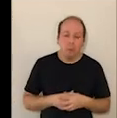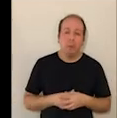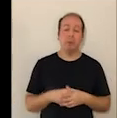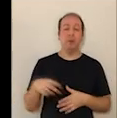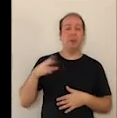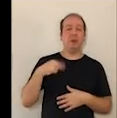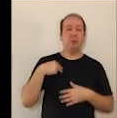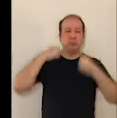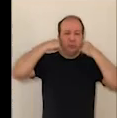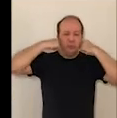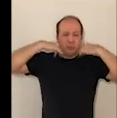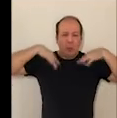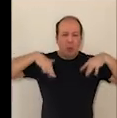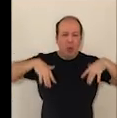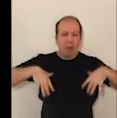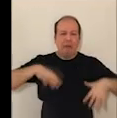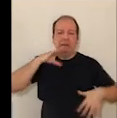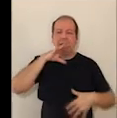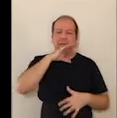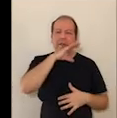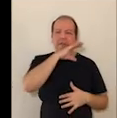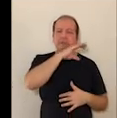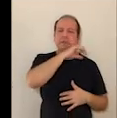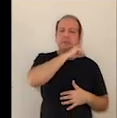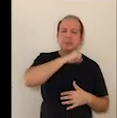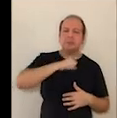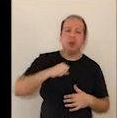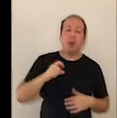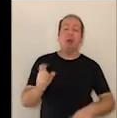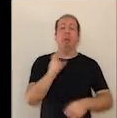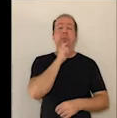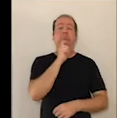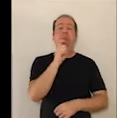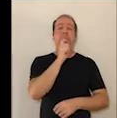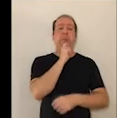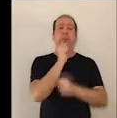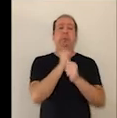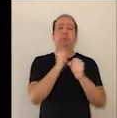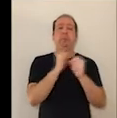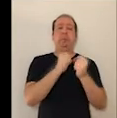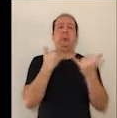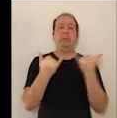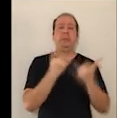Magnífico. E o suor? Quente. O frio. O frio como o rabo de